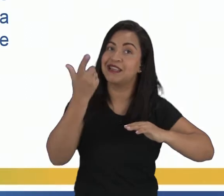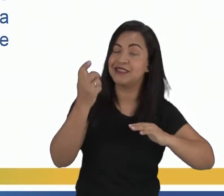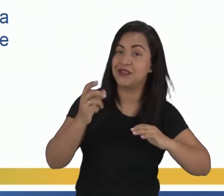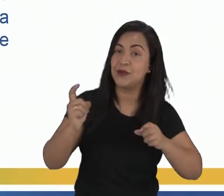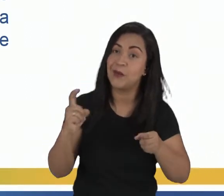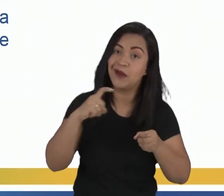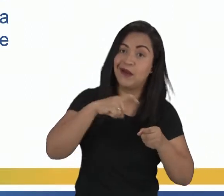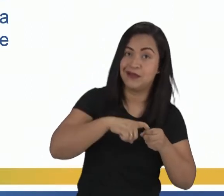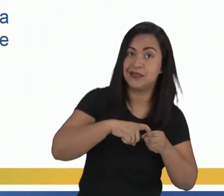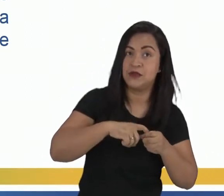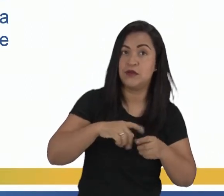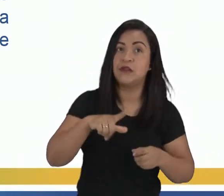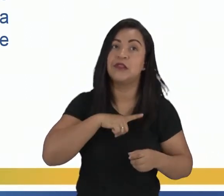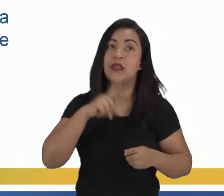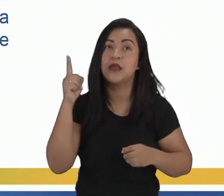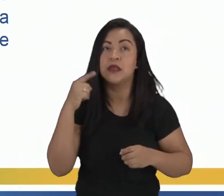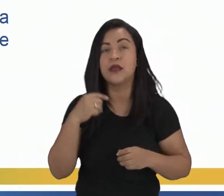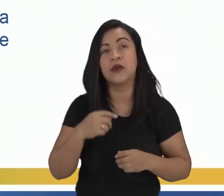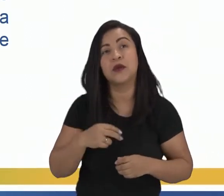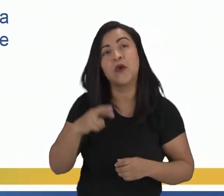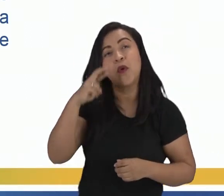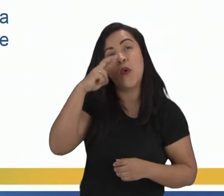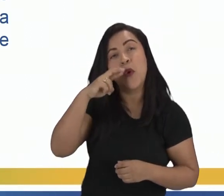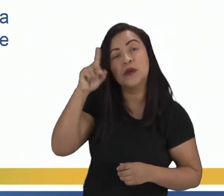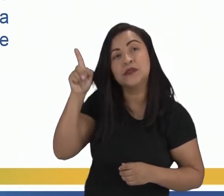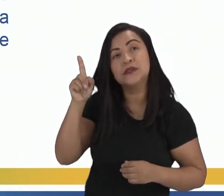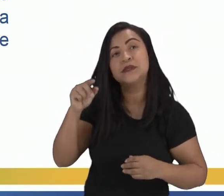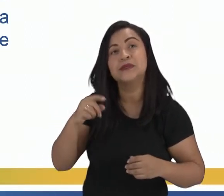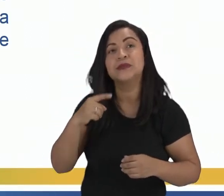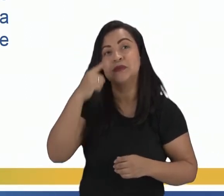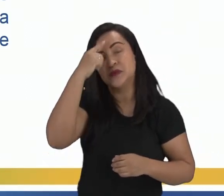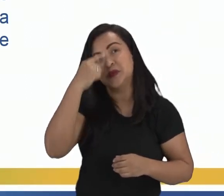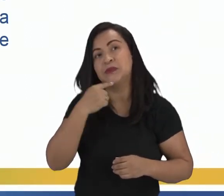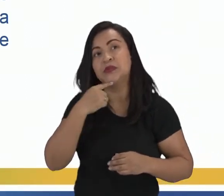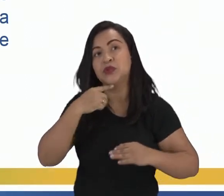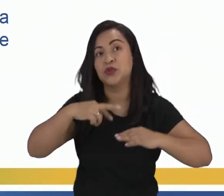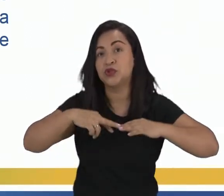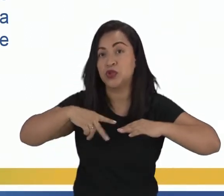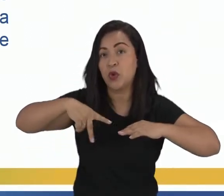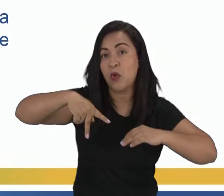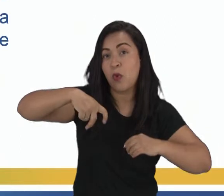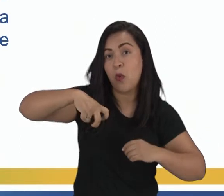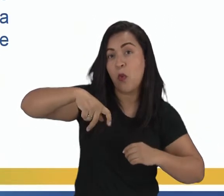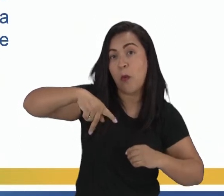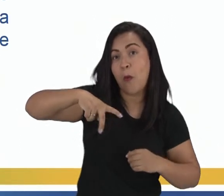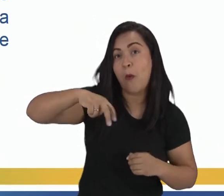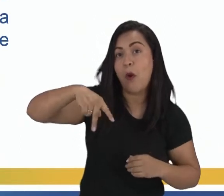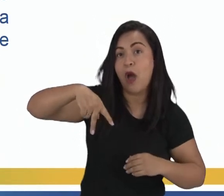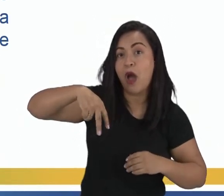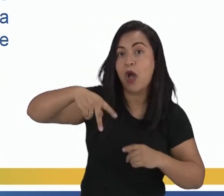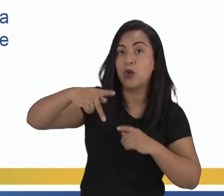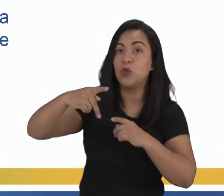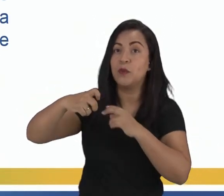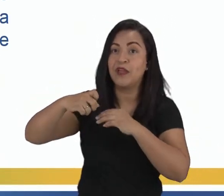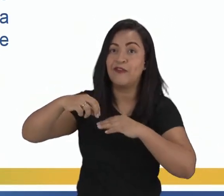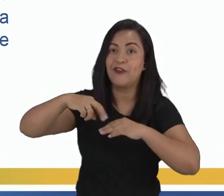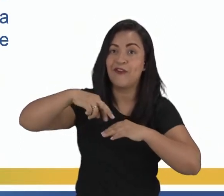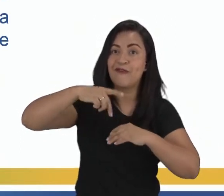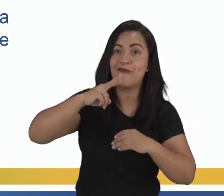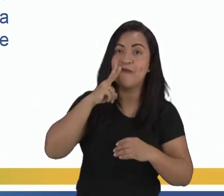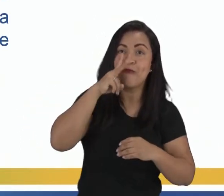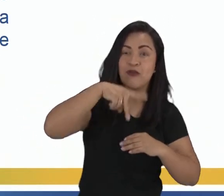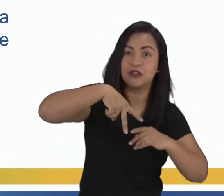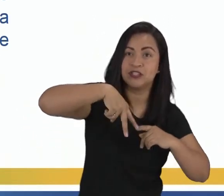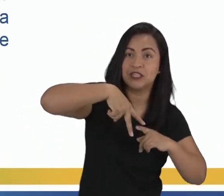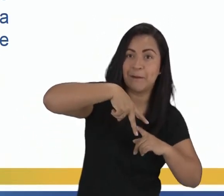atrito. Tem aí, observem bem a imagem. Na figura, o pé faz força para trás no piso e